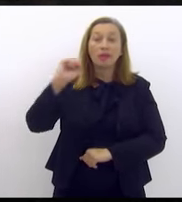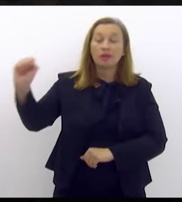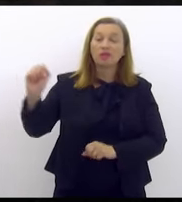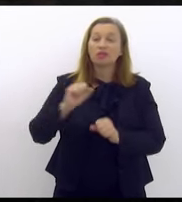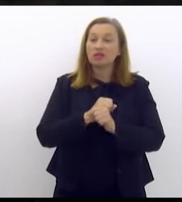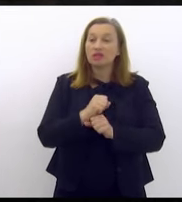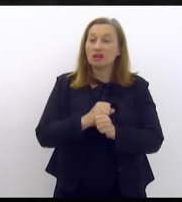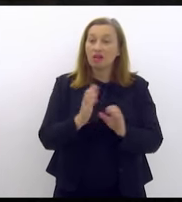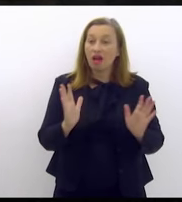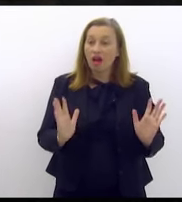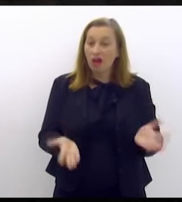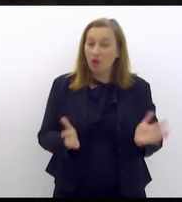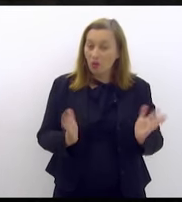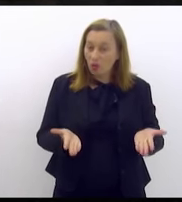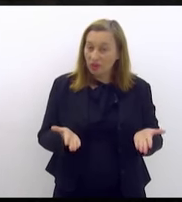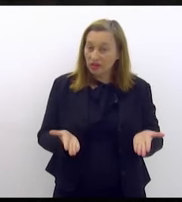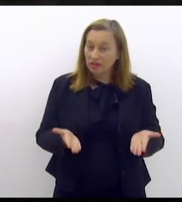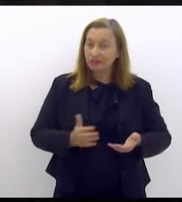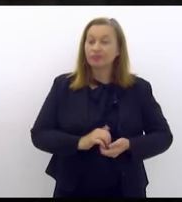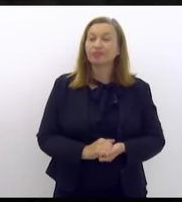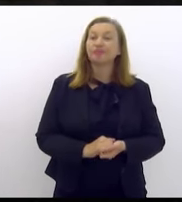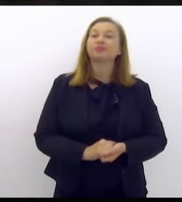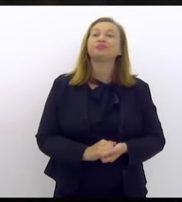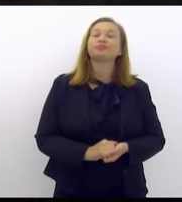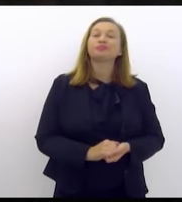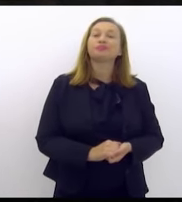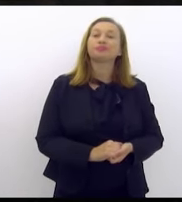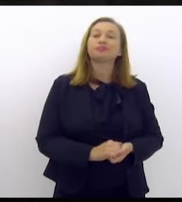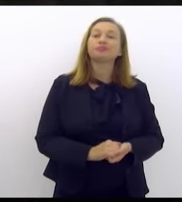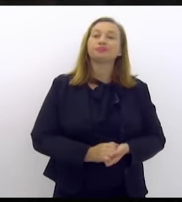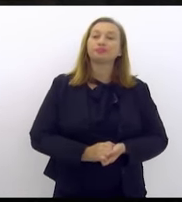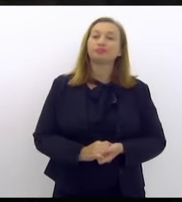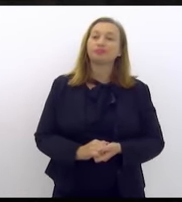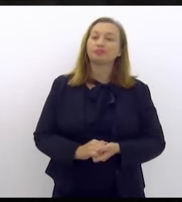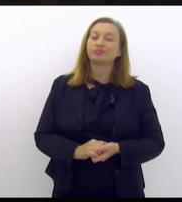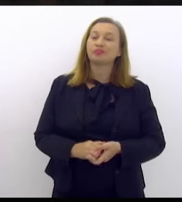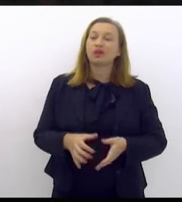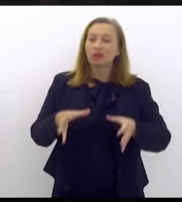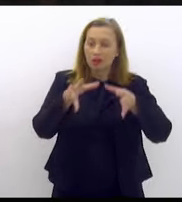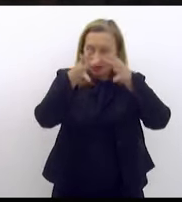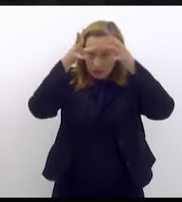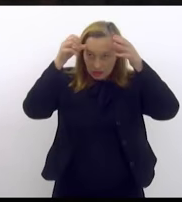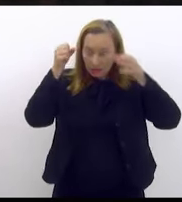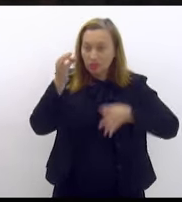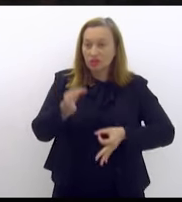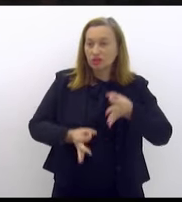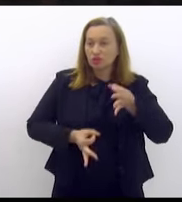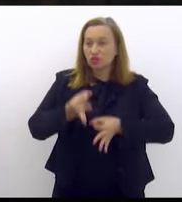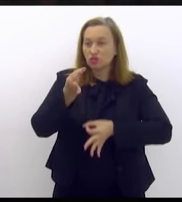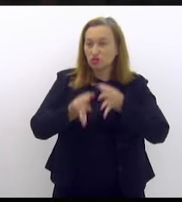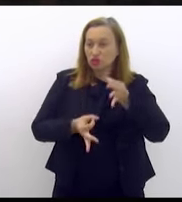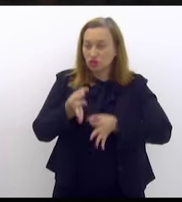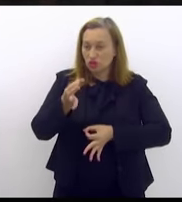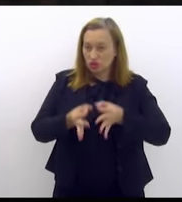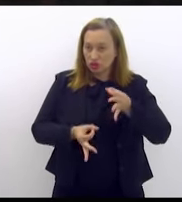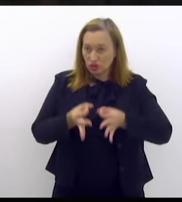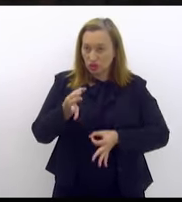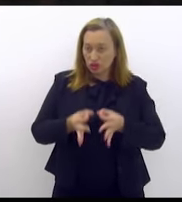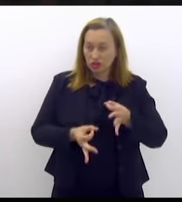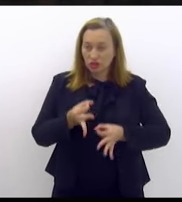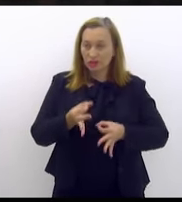ano, no órgão pleno, o Tribunal de Justiça, órgão pleno, no